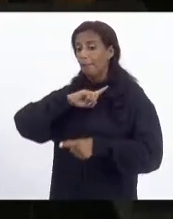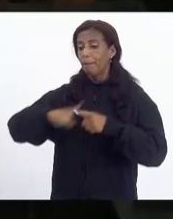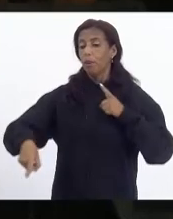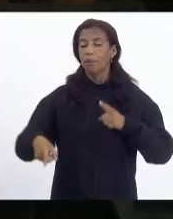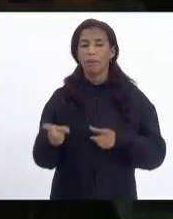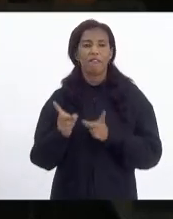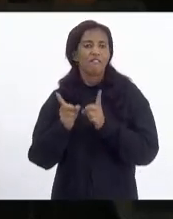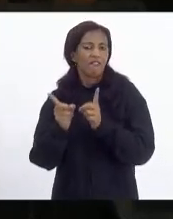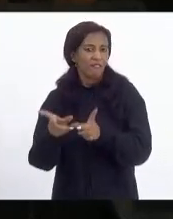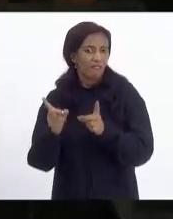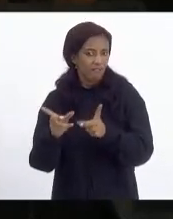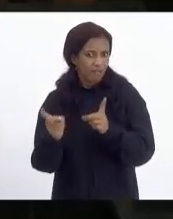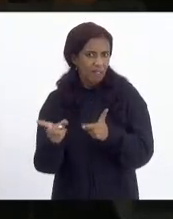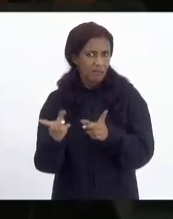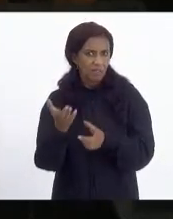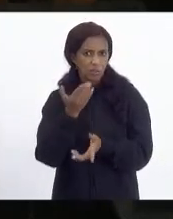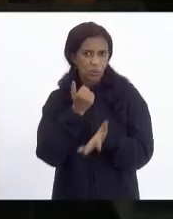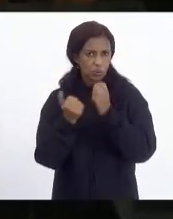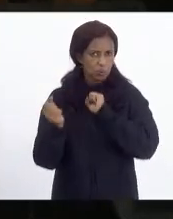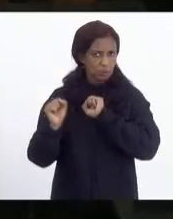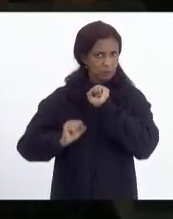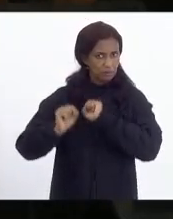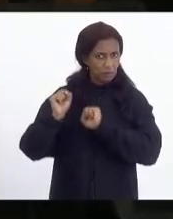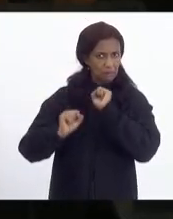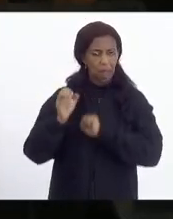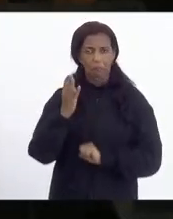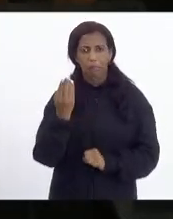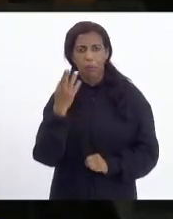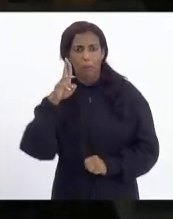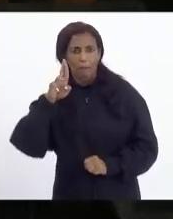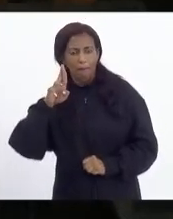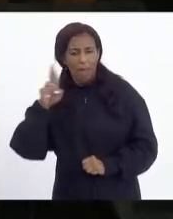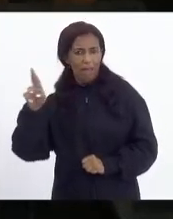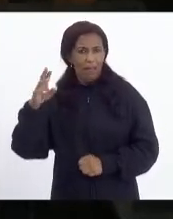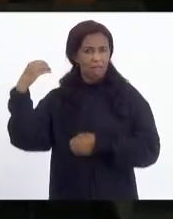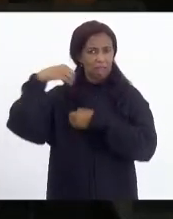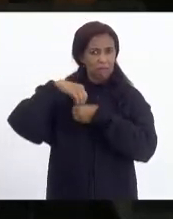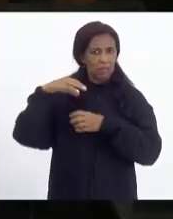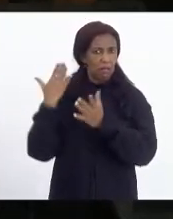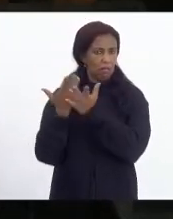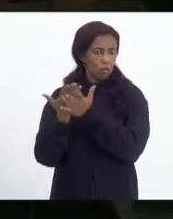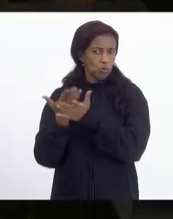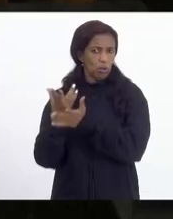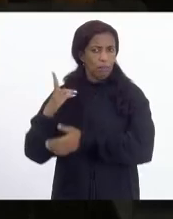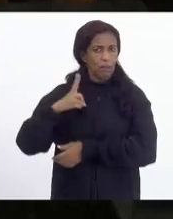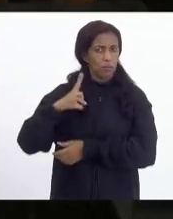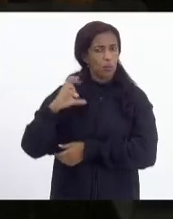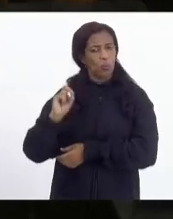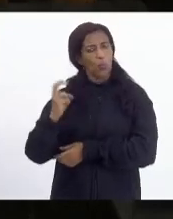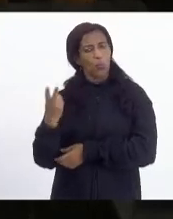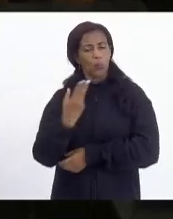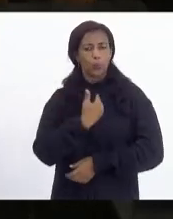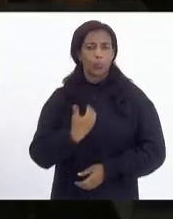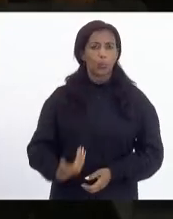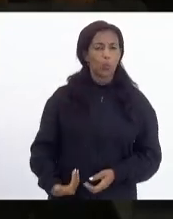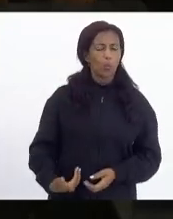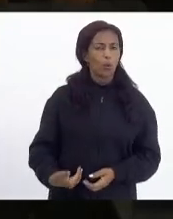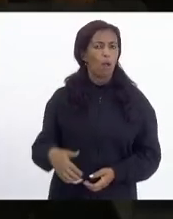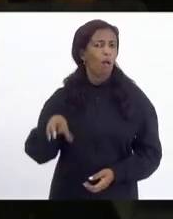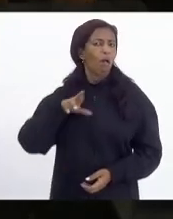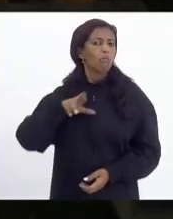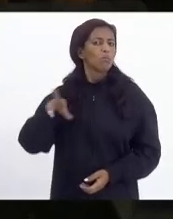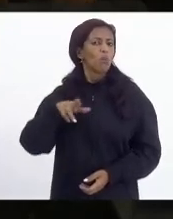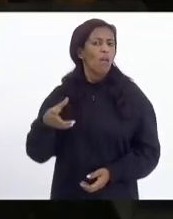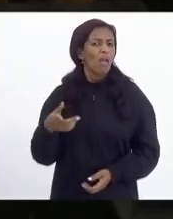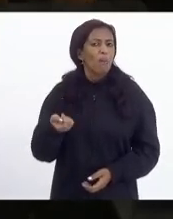a venda dos multiprocessados nos Bares nas escolas públicas ou privadas isto